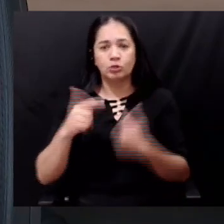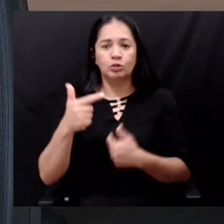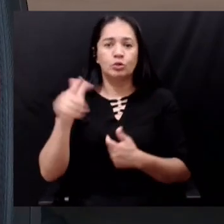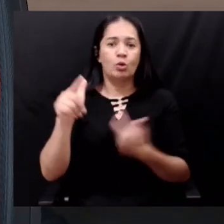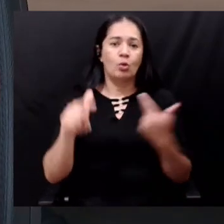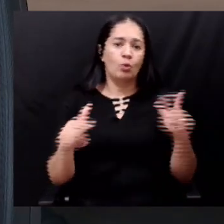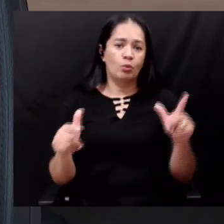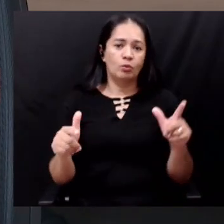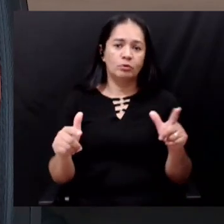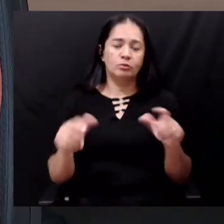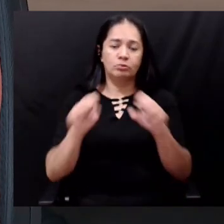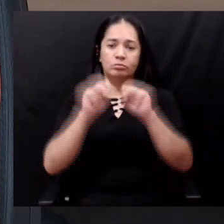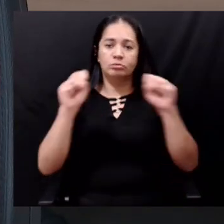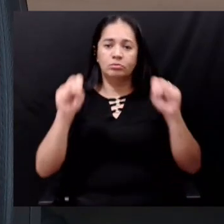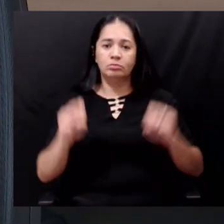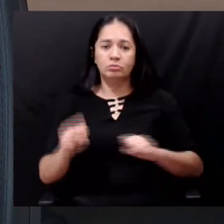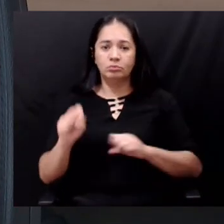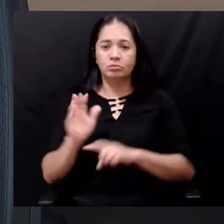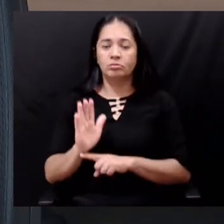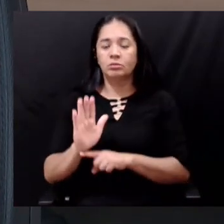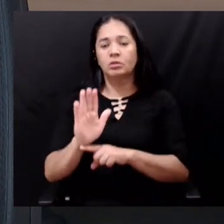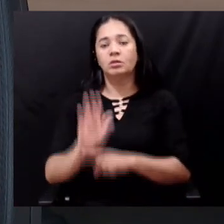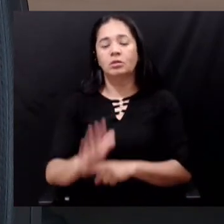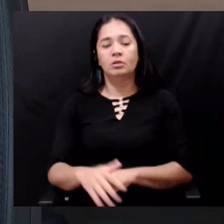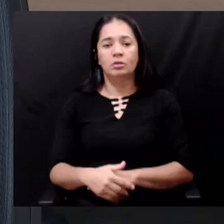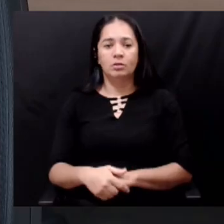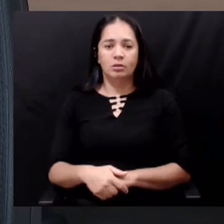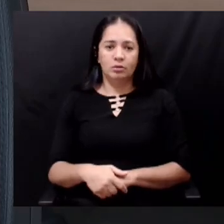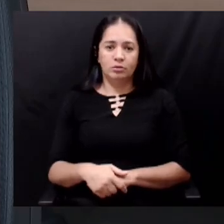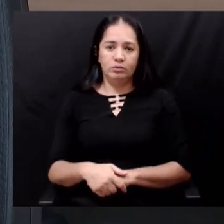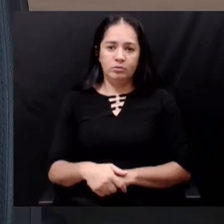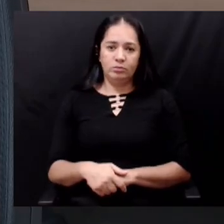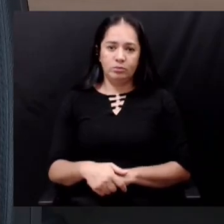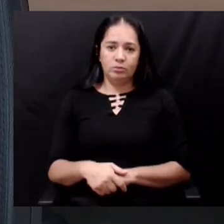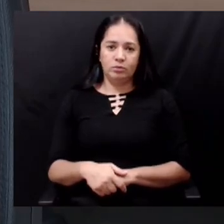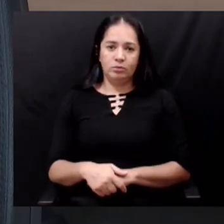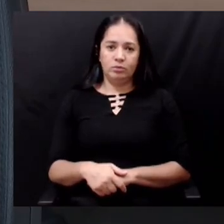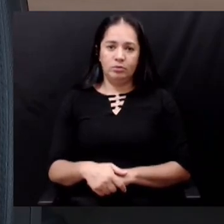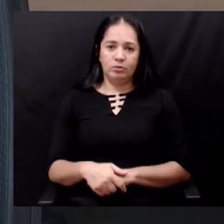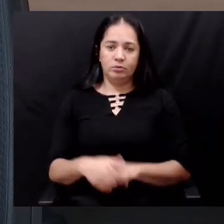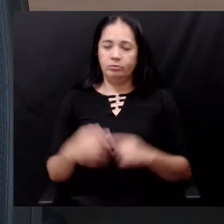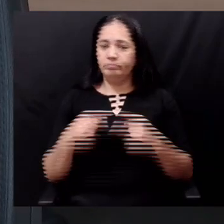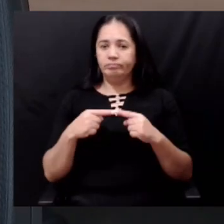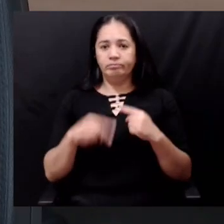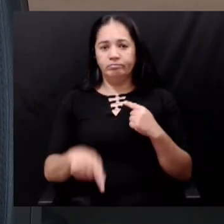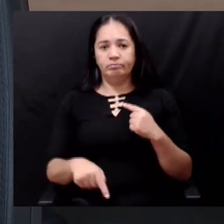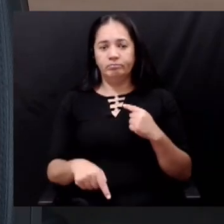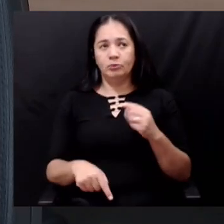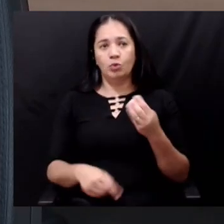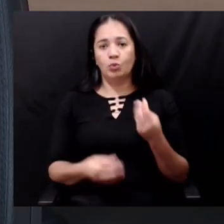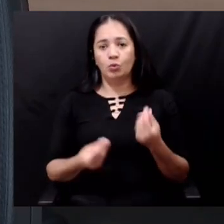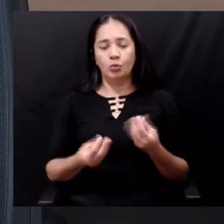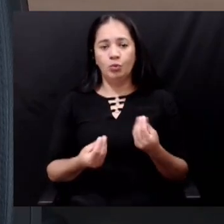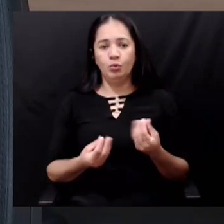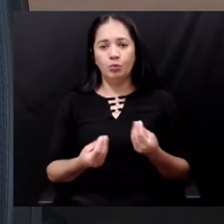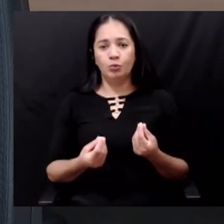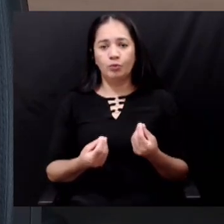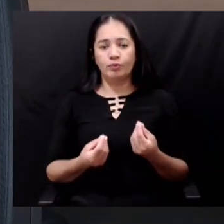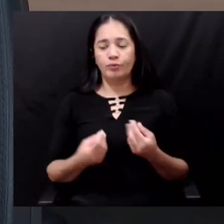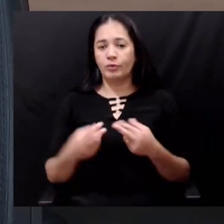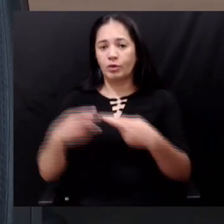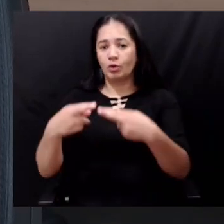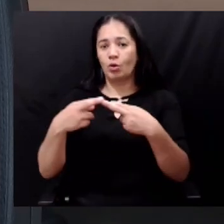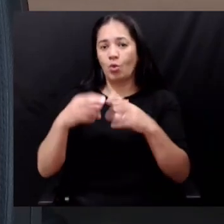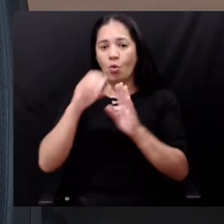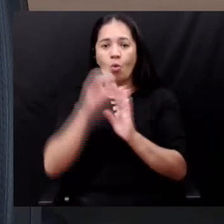sistemas reparadores, não fazia muito sentido, né? Talvez o recurso seria mais